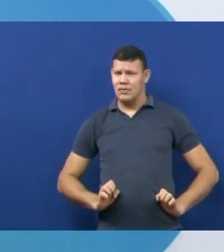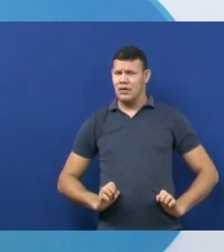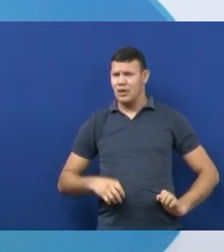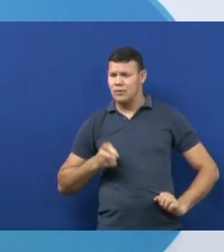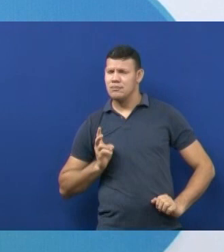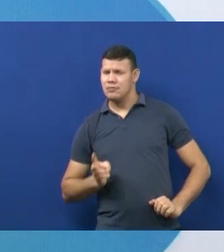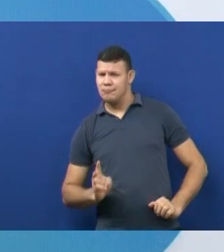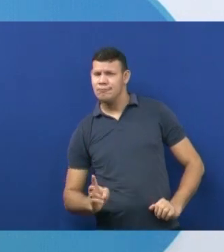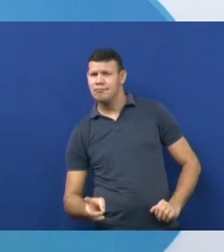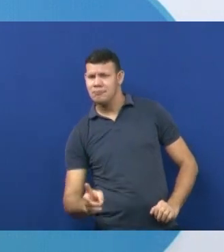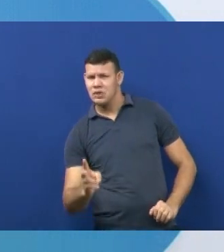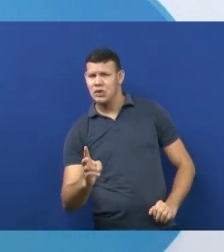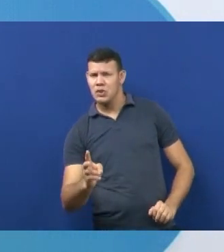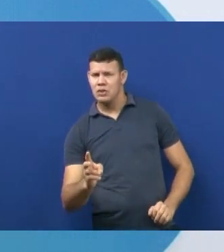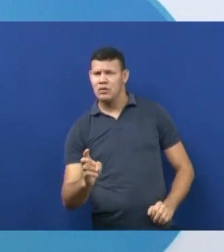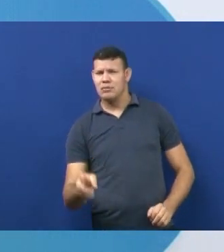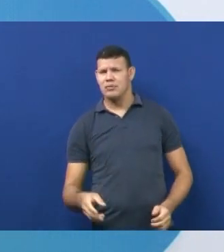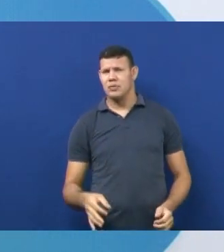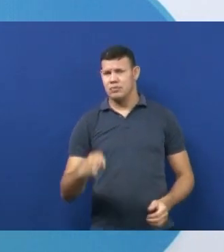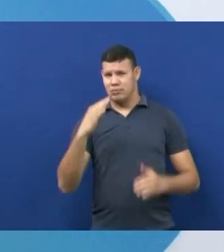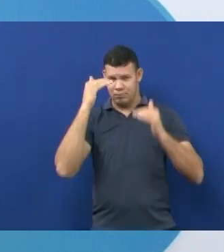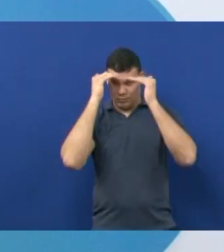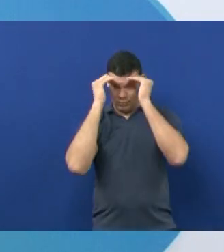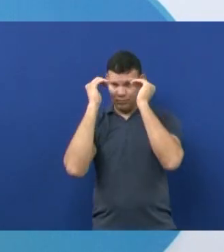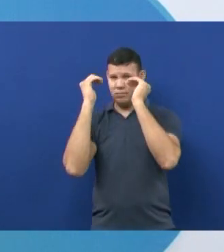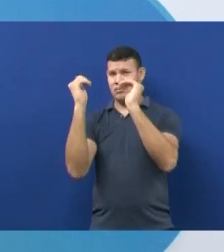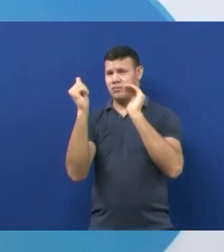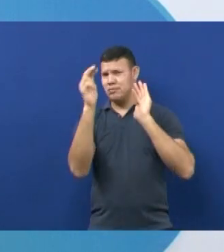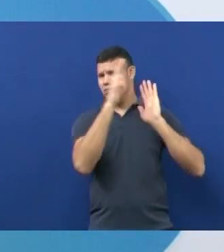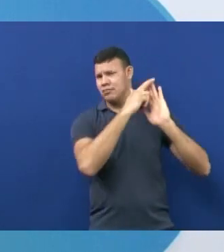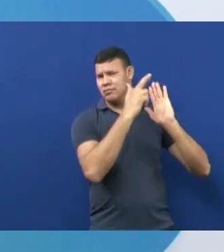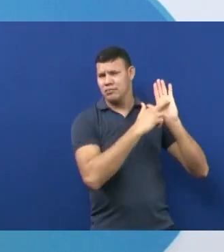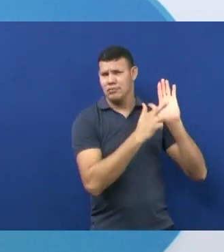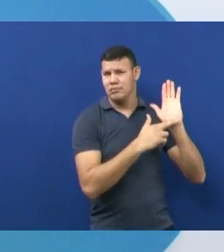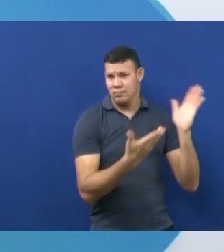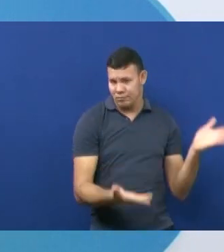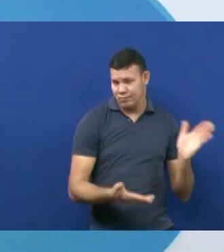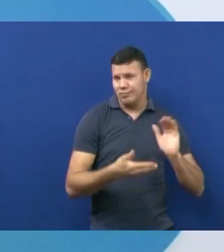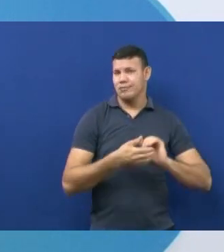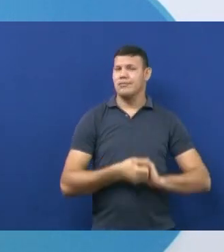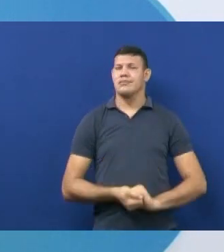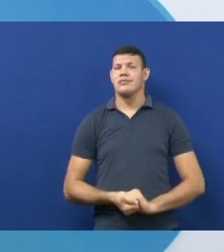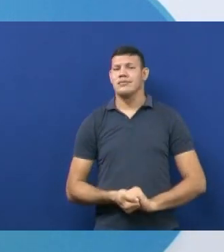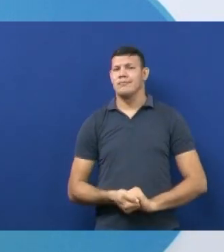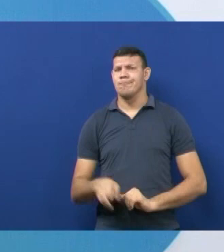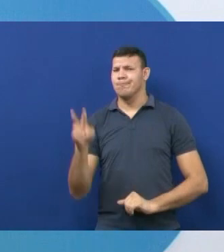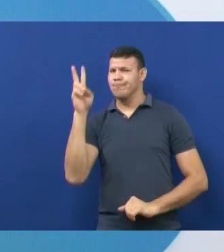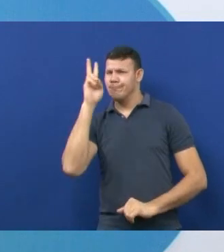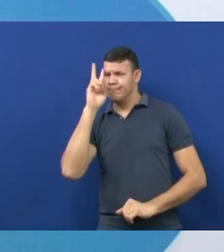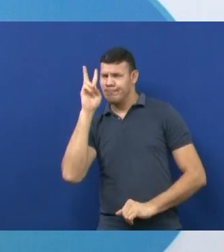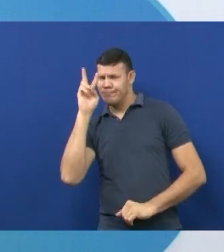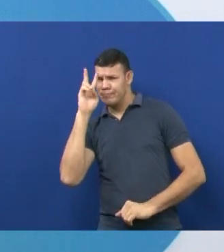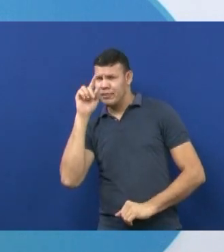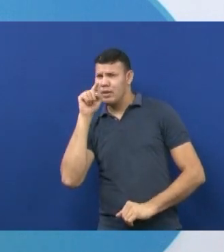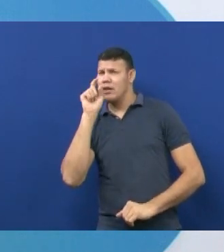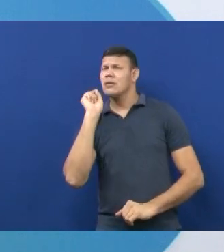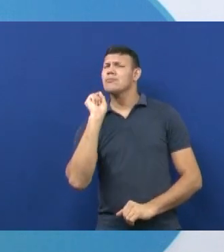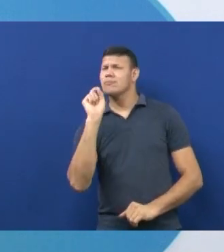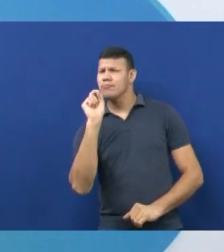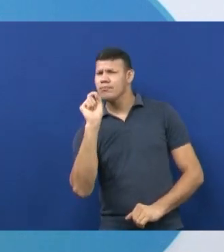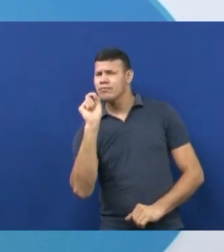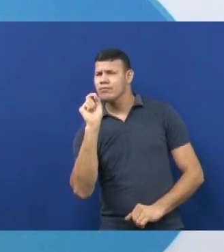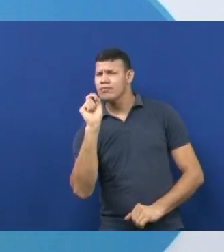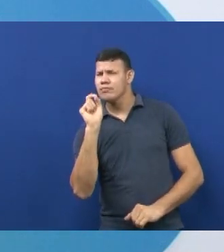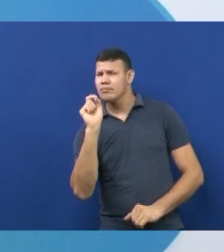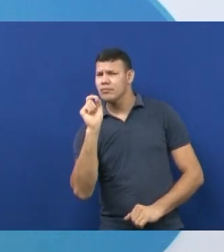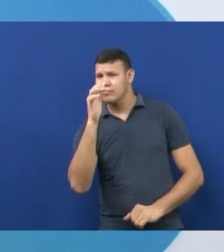Como eu falei antes, os jogos têm uma regra e essas regras precisam ser obedecidas. Lembrando, você precisa saber quem